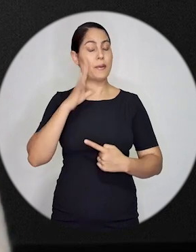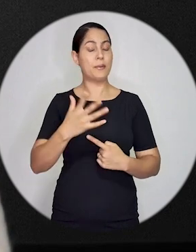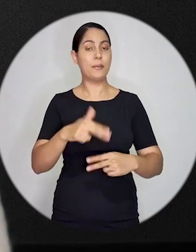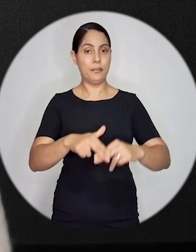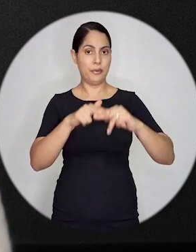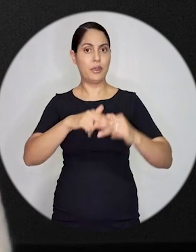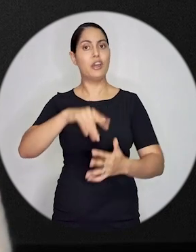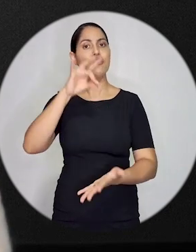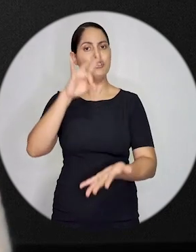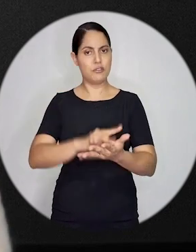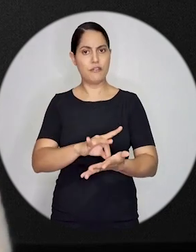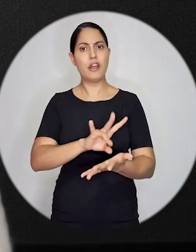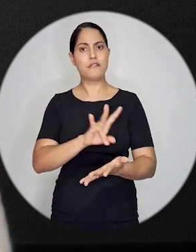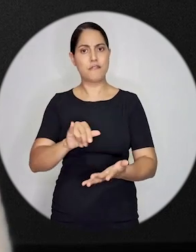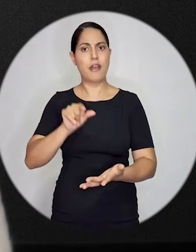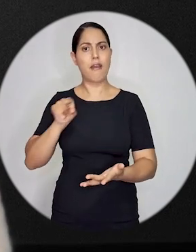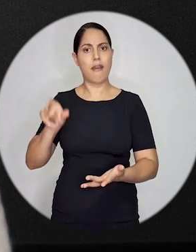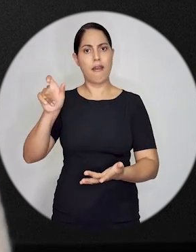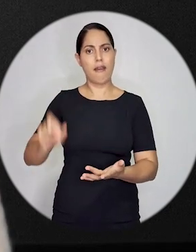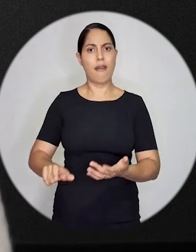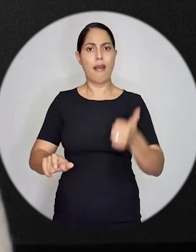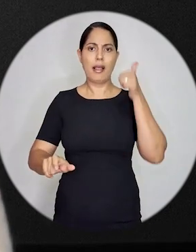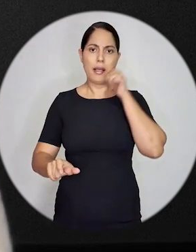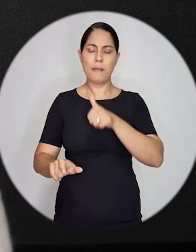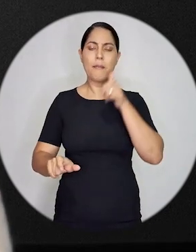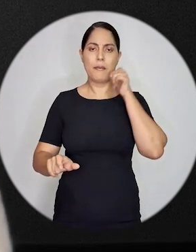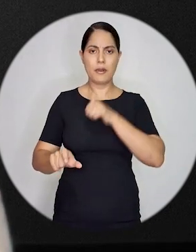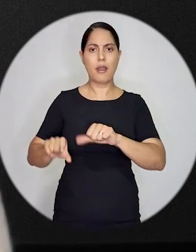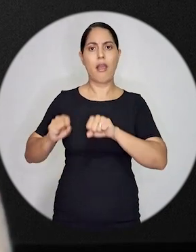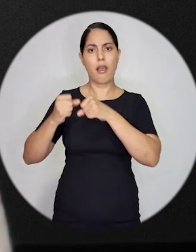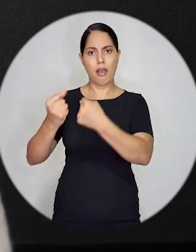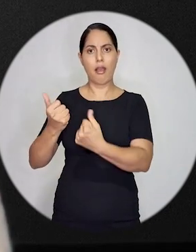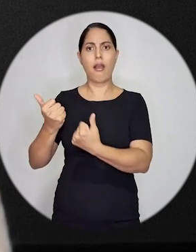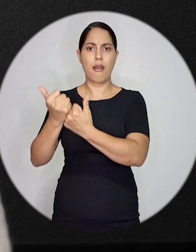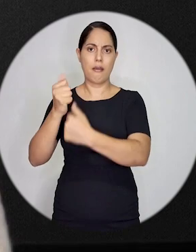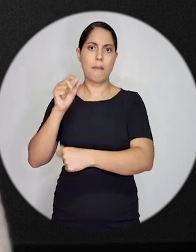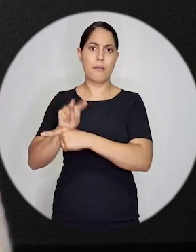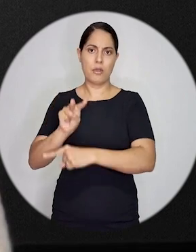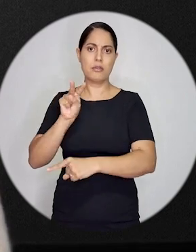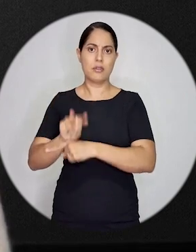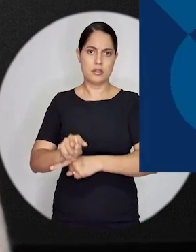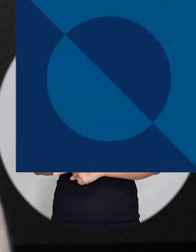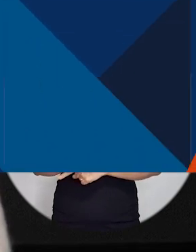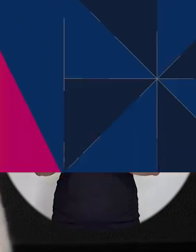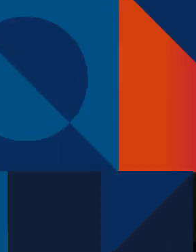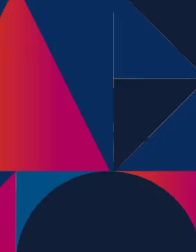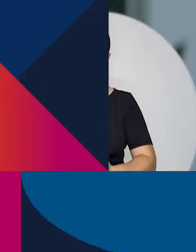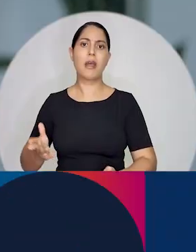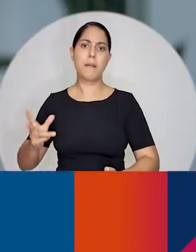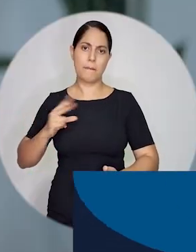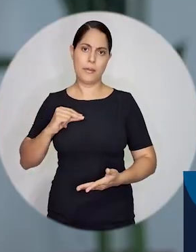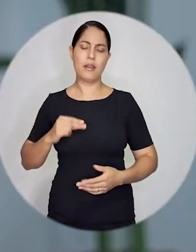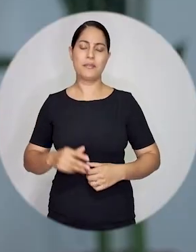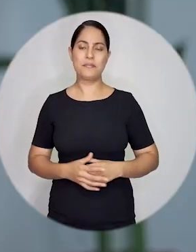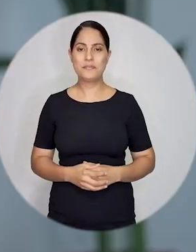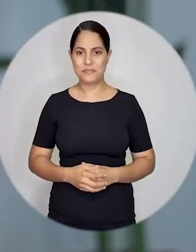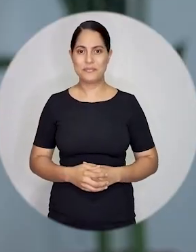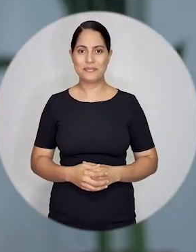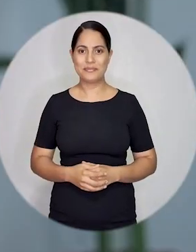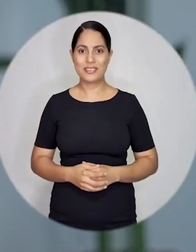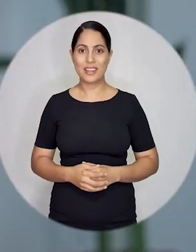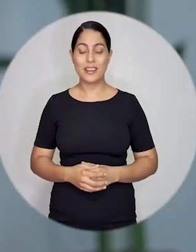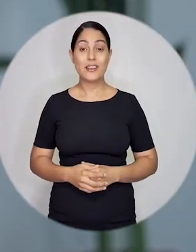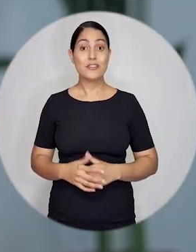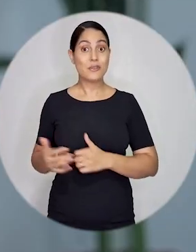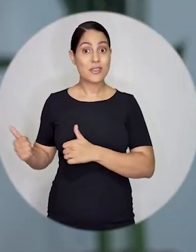a garantir a proteção da mulher que, sem dúvida, merece esse cuidado. Já somos mais